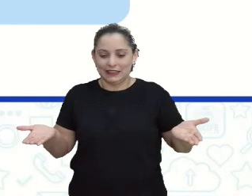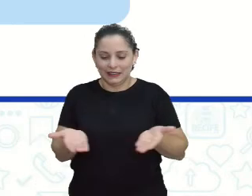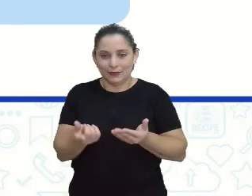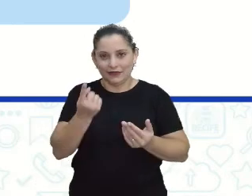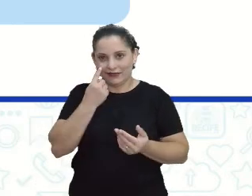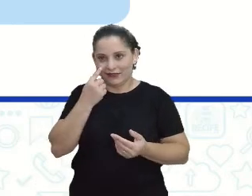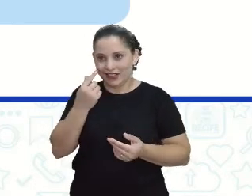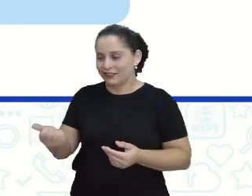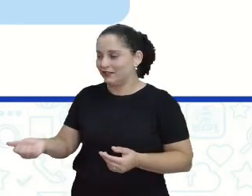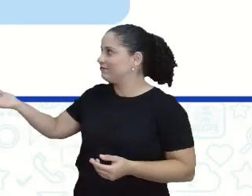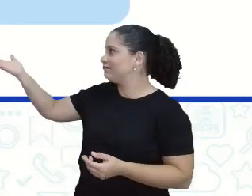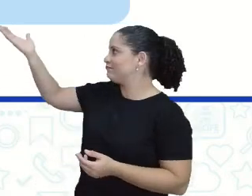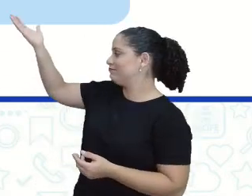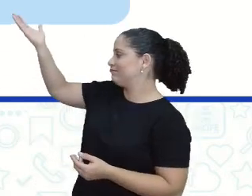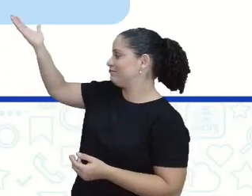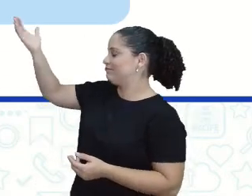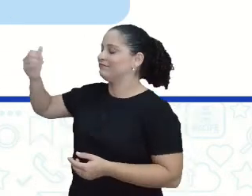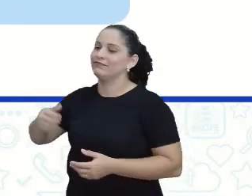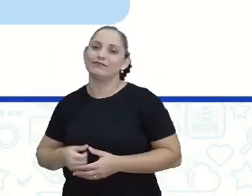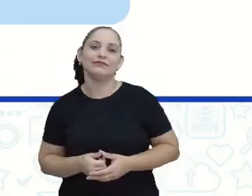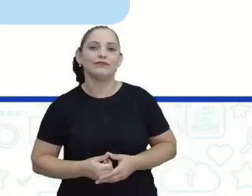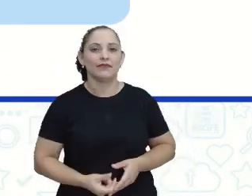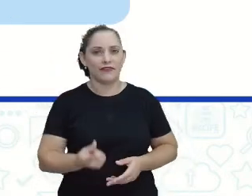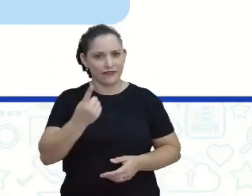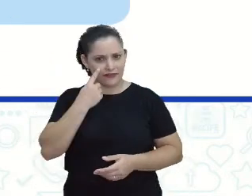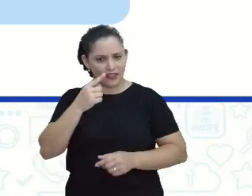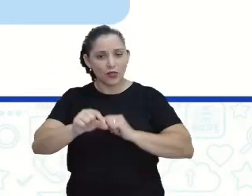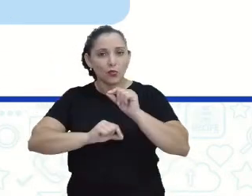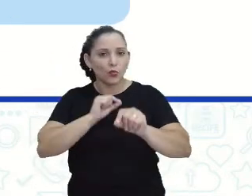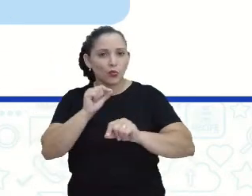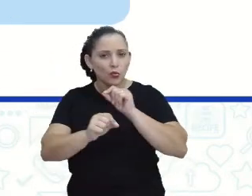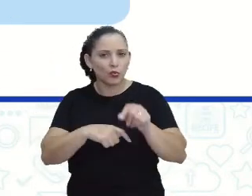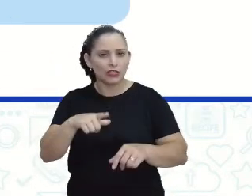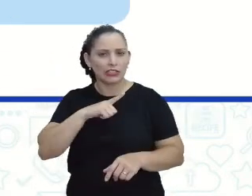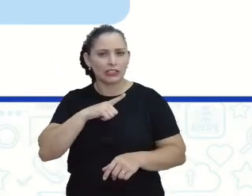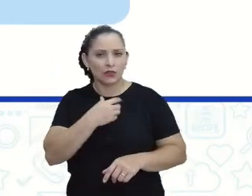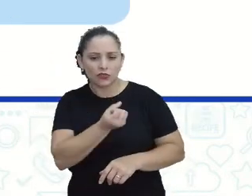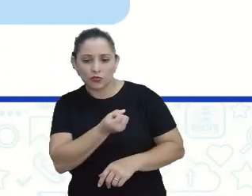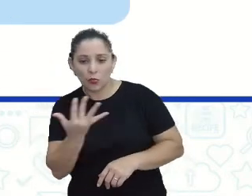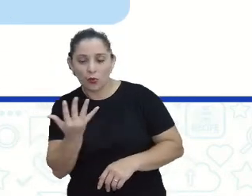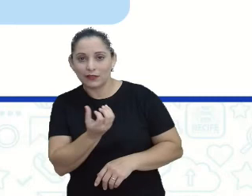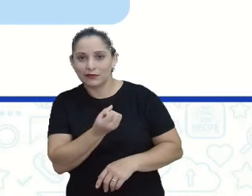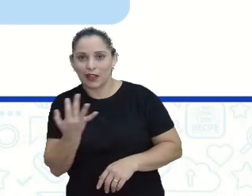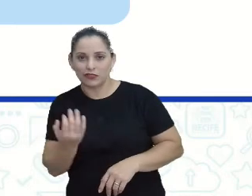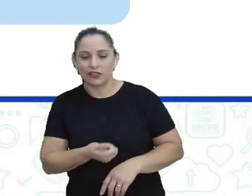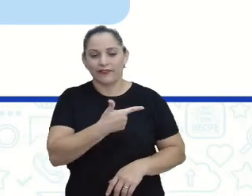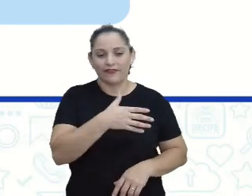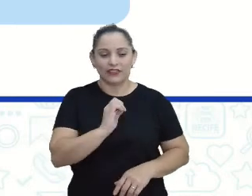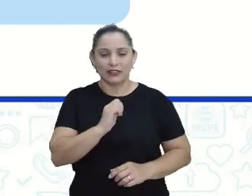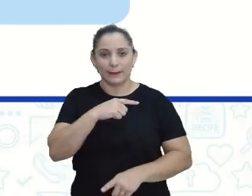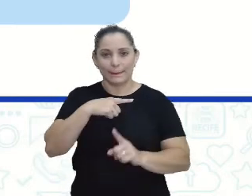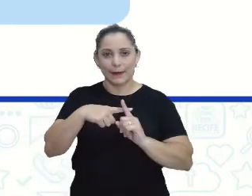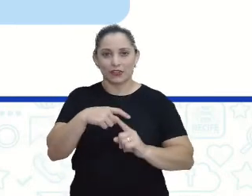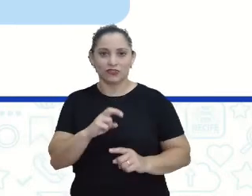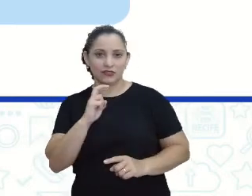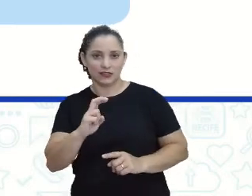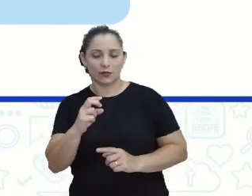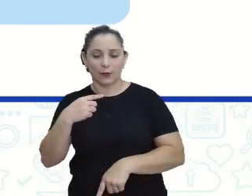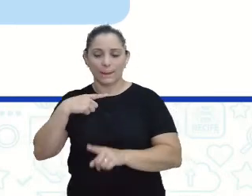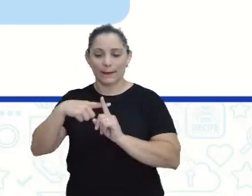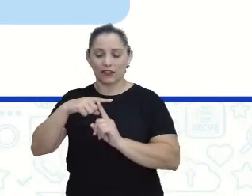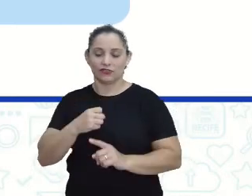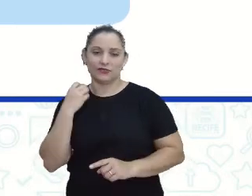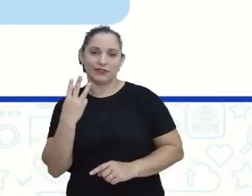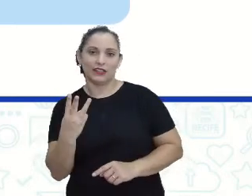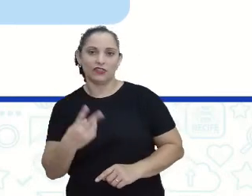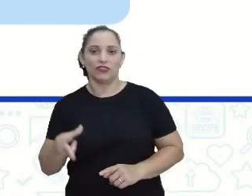aí, ó. Se você observar, o que eu tenho com aqueles valores ali, 20 mais 5 mais 3, igual